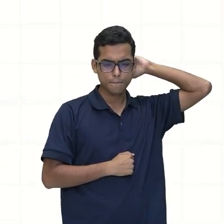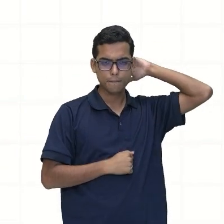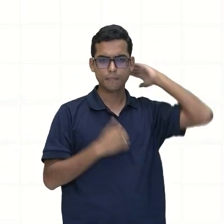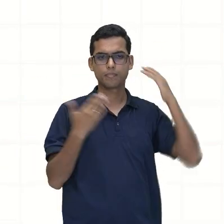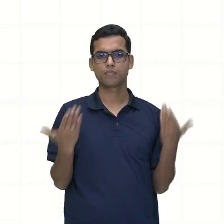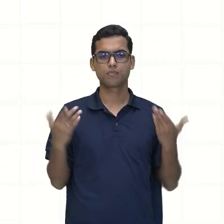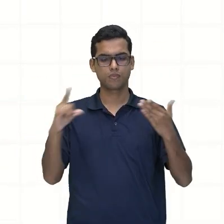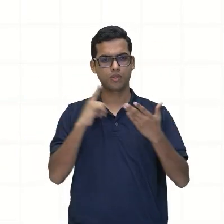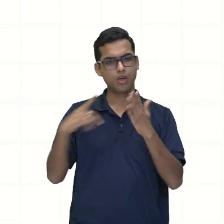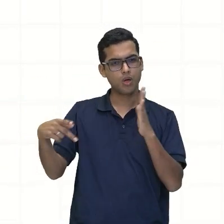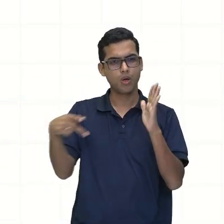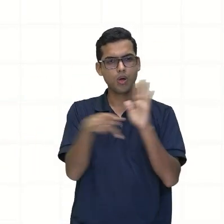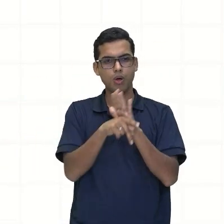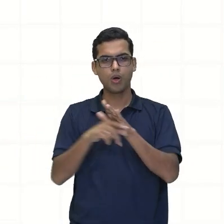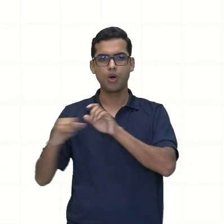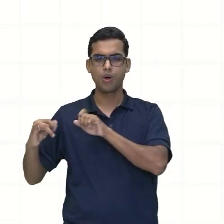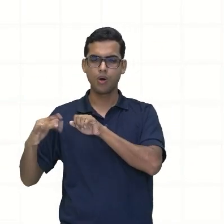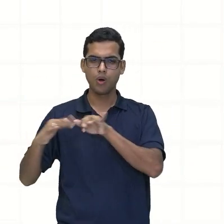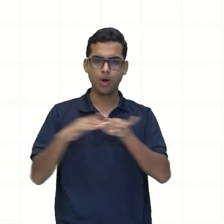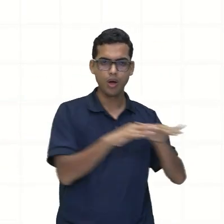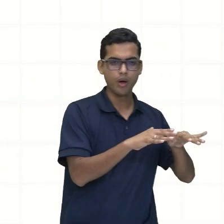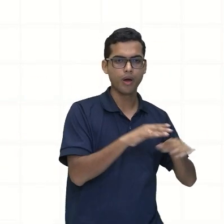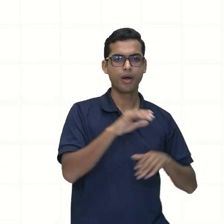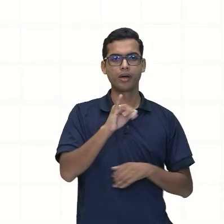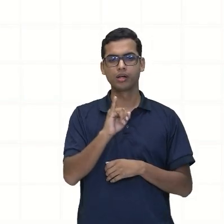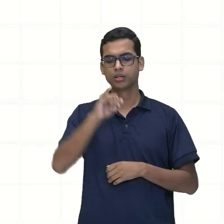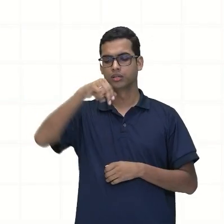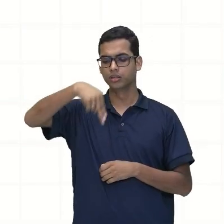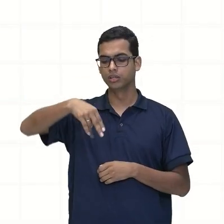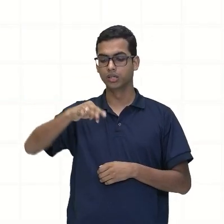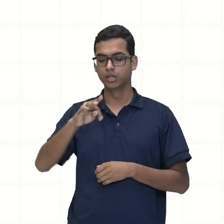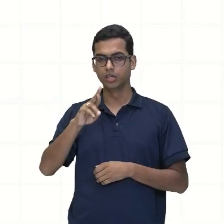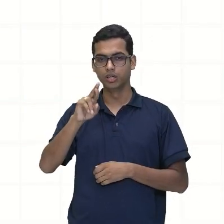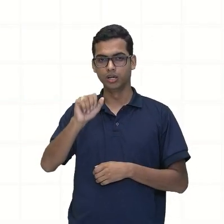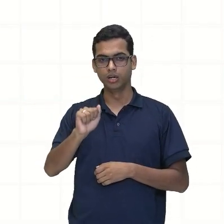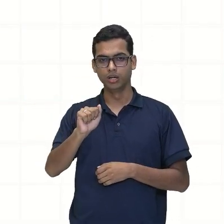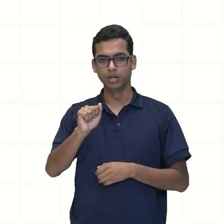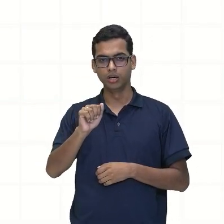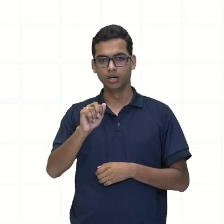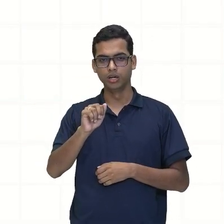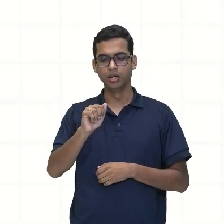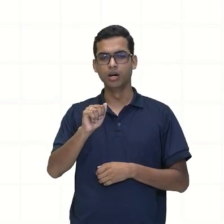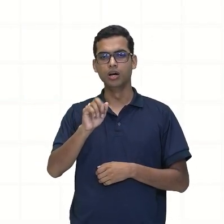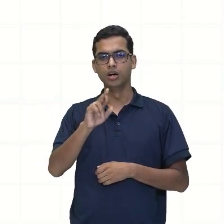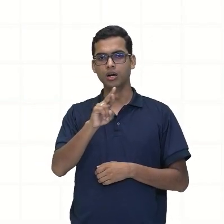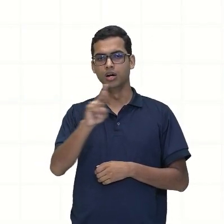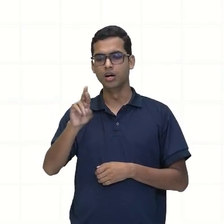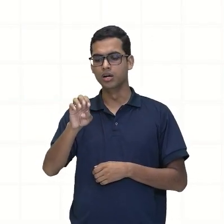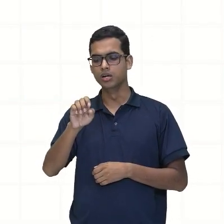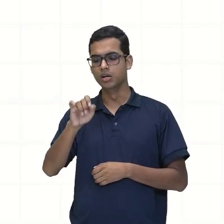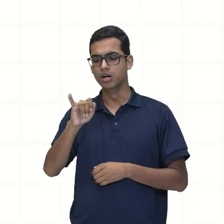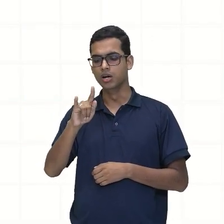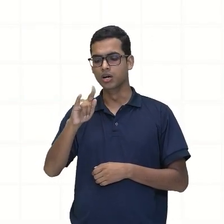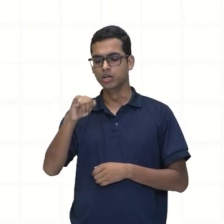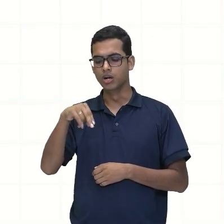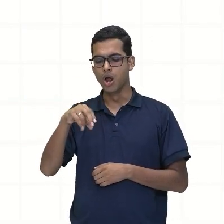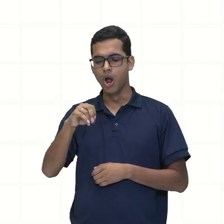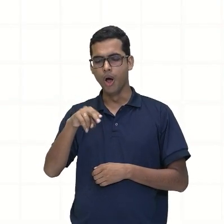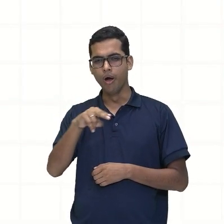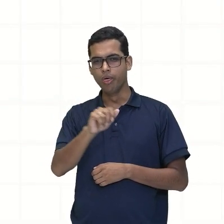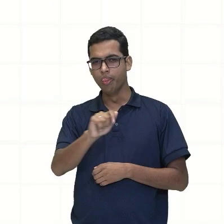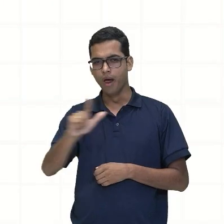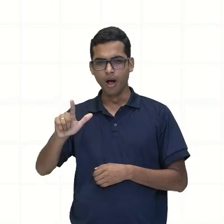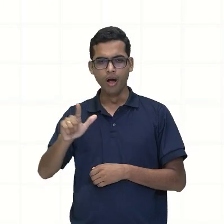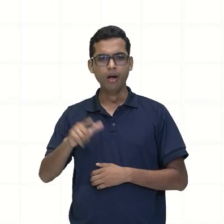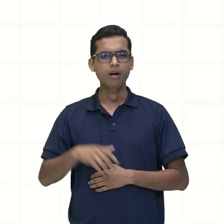migração intrarregional. Ocorre entre as unidades aqui de federação, né, no caso aí entre o Amazonas e o Pará,